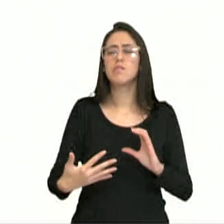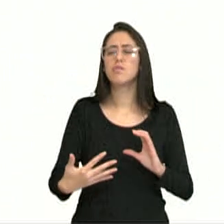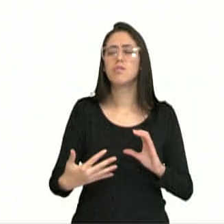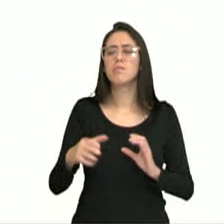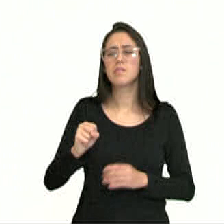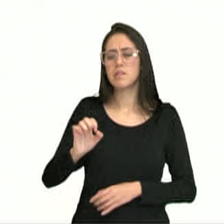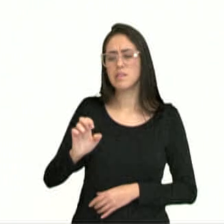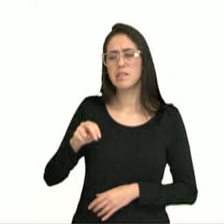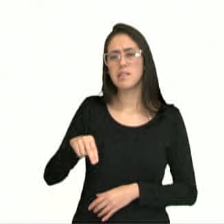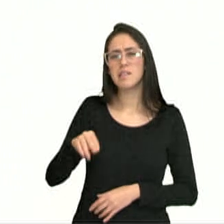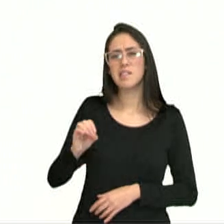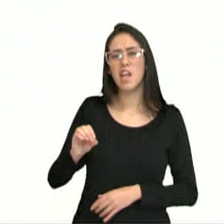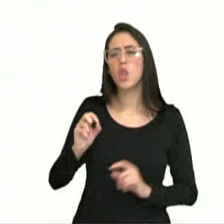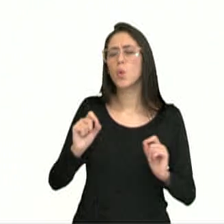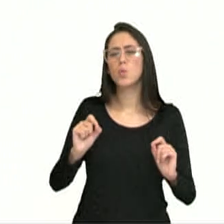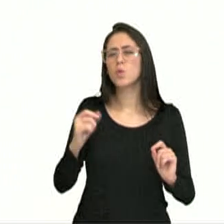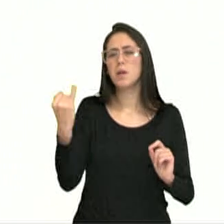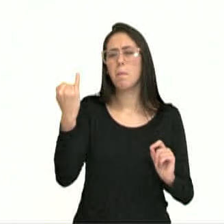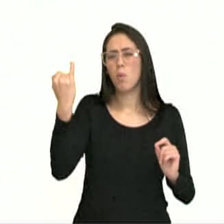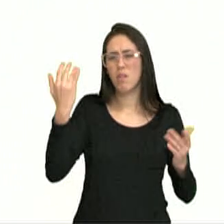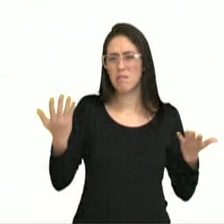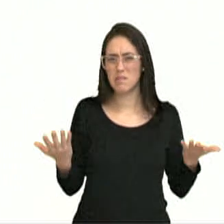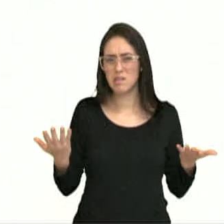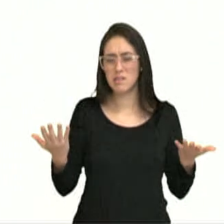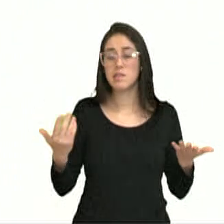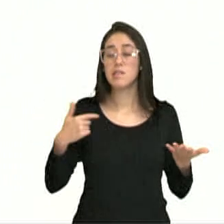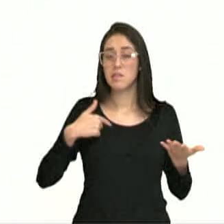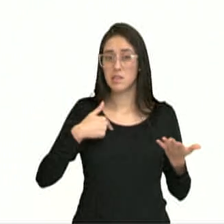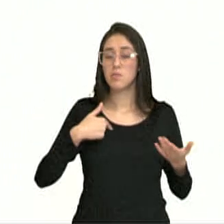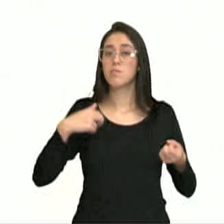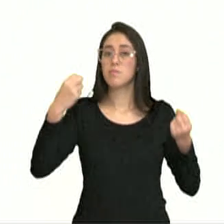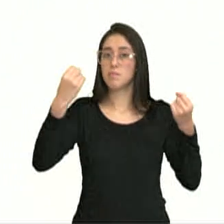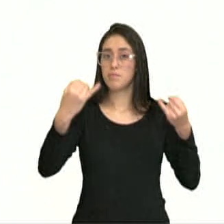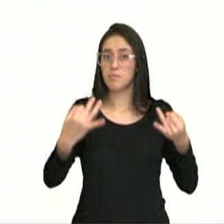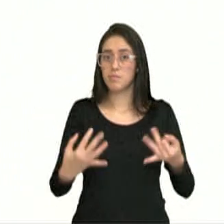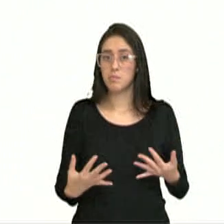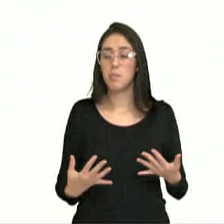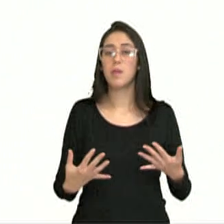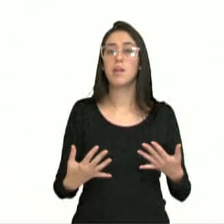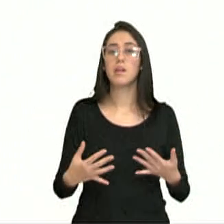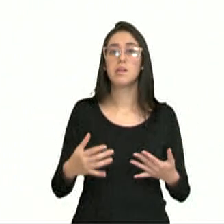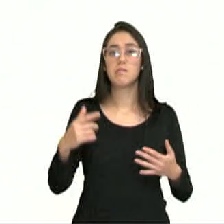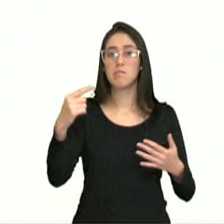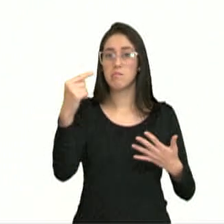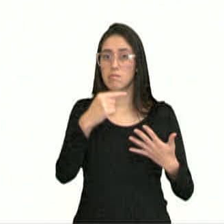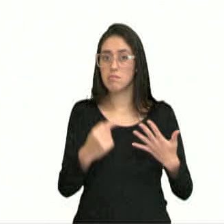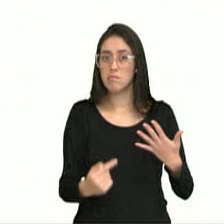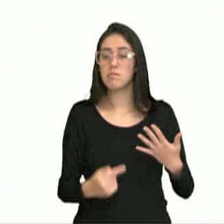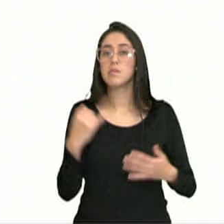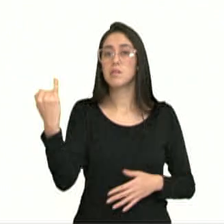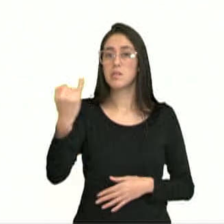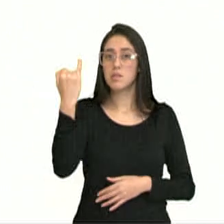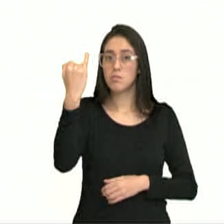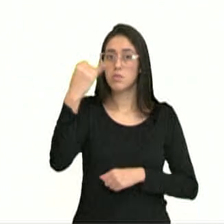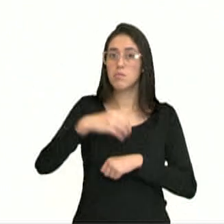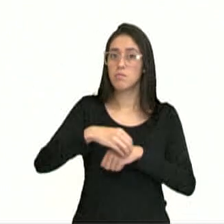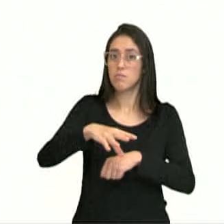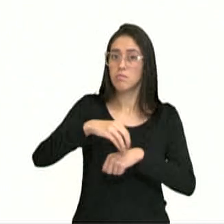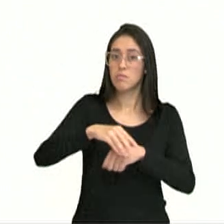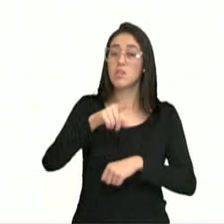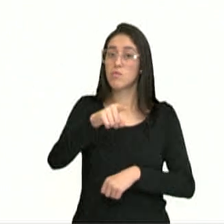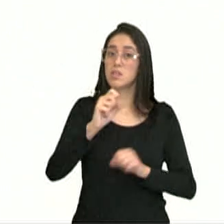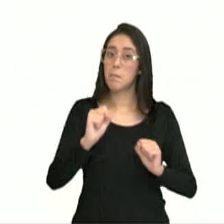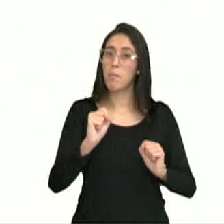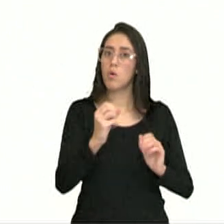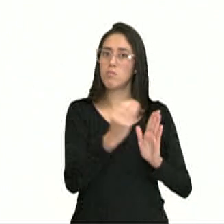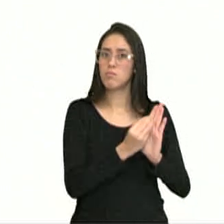função seno? Aqui também eu destaco algumas importantes para que você anote aí no seu